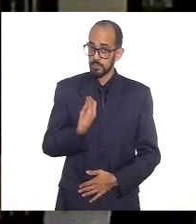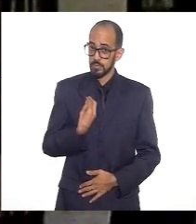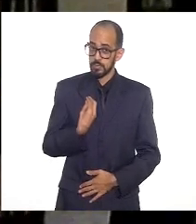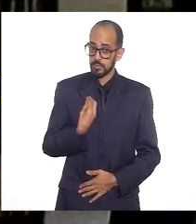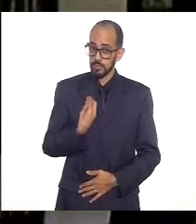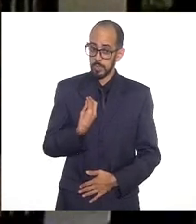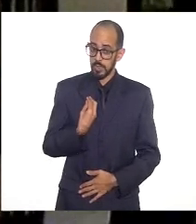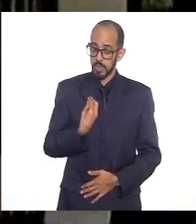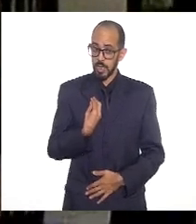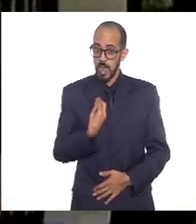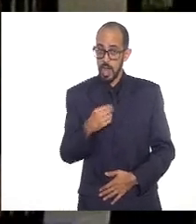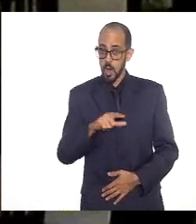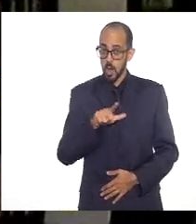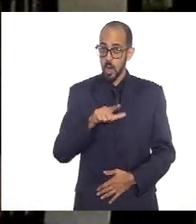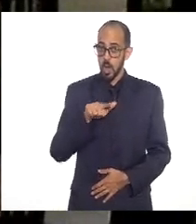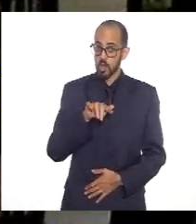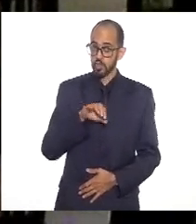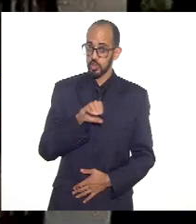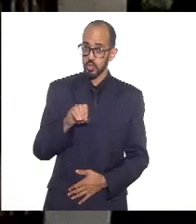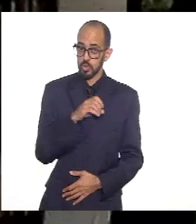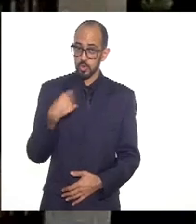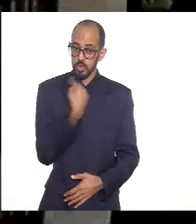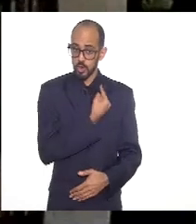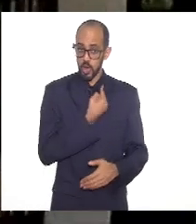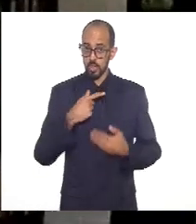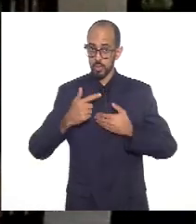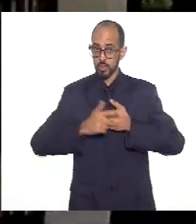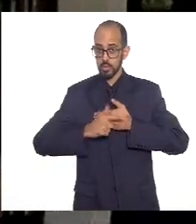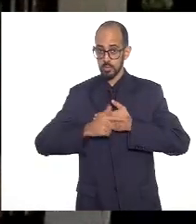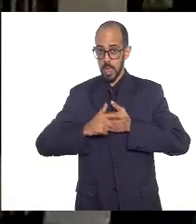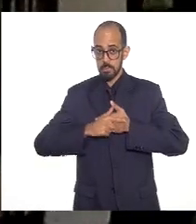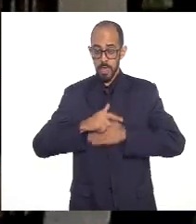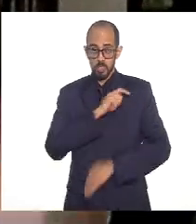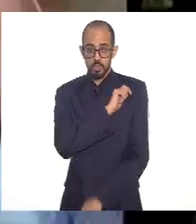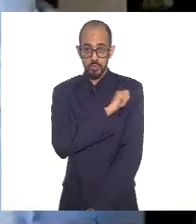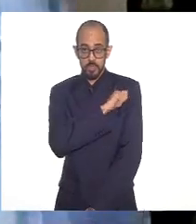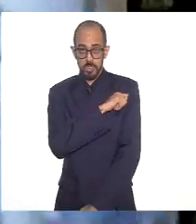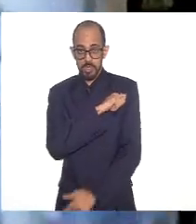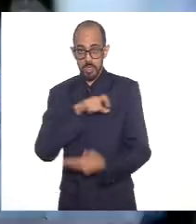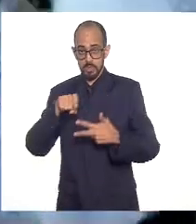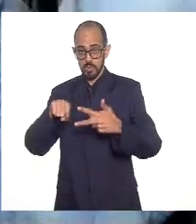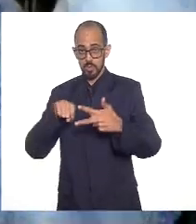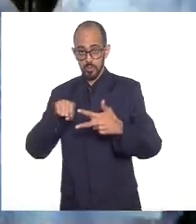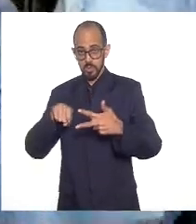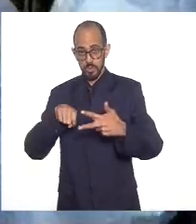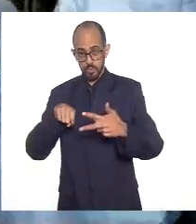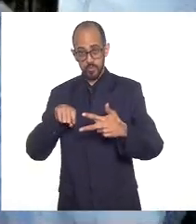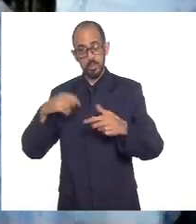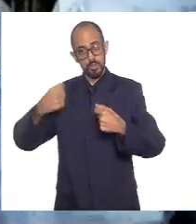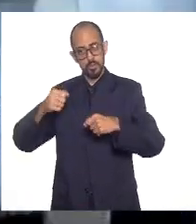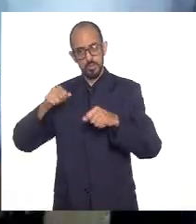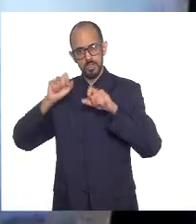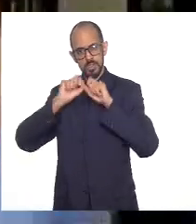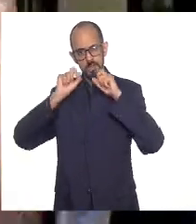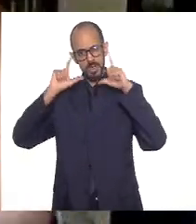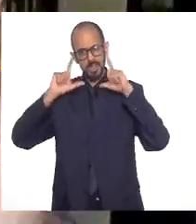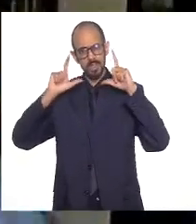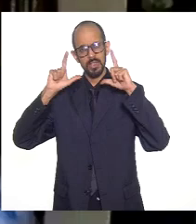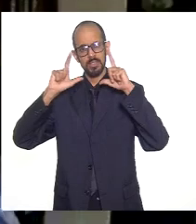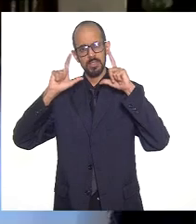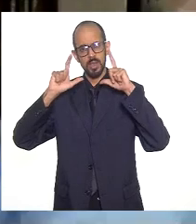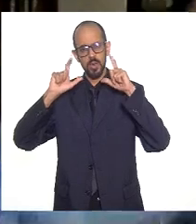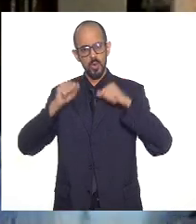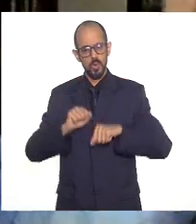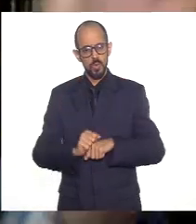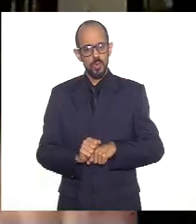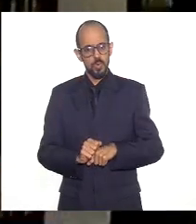é claro que nós, na nossa função de fiscalização do Executivo, a gente tem que ter o olho muito aberto e aquilo que a gente